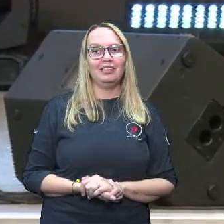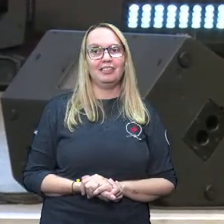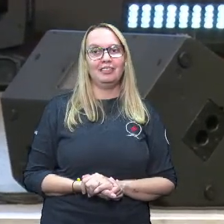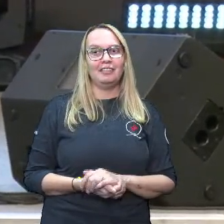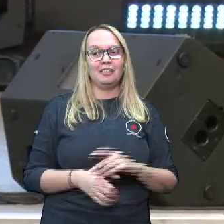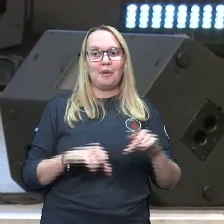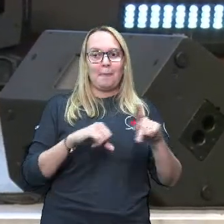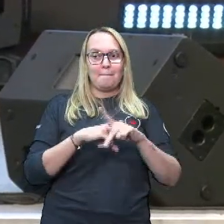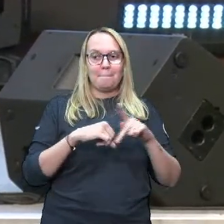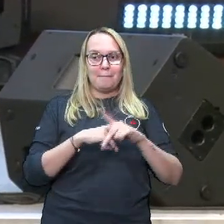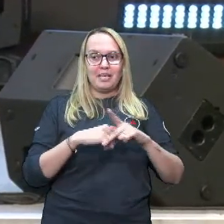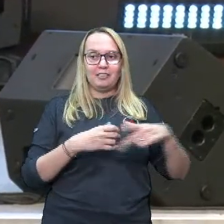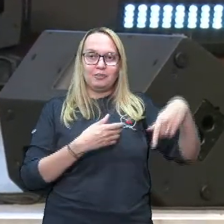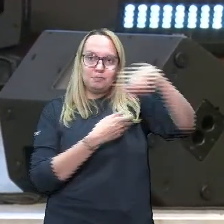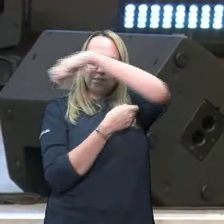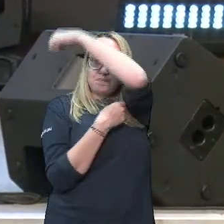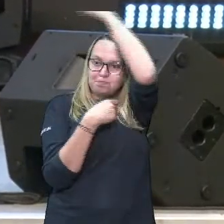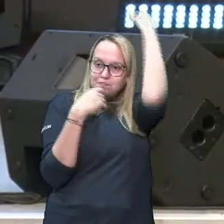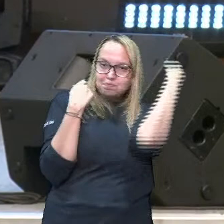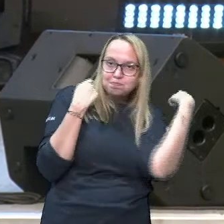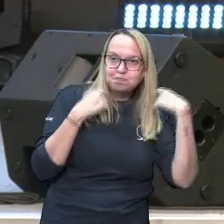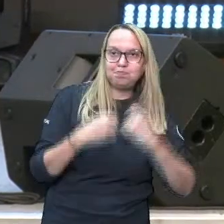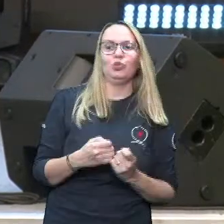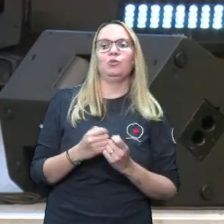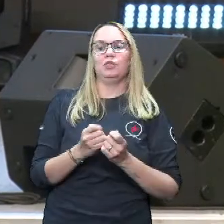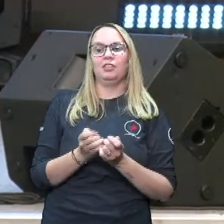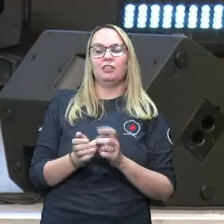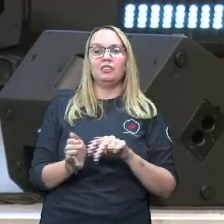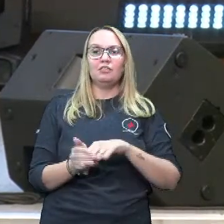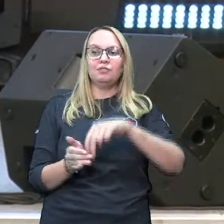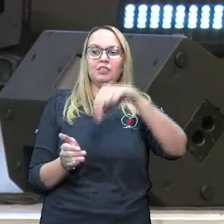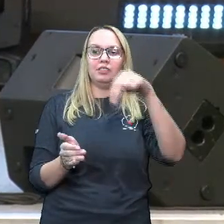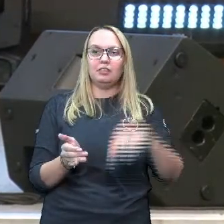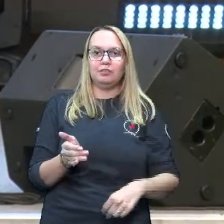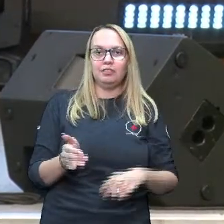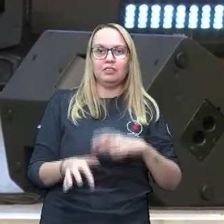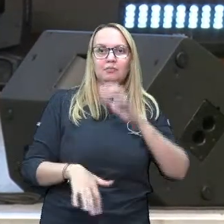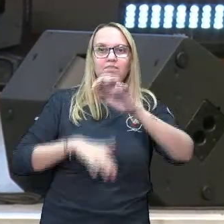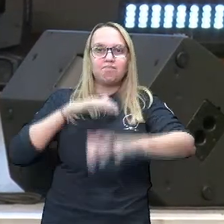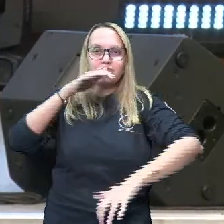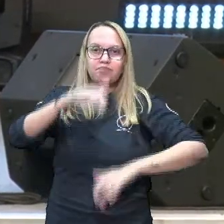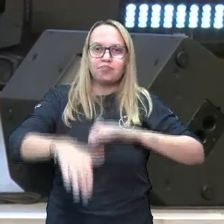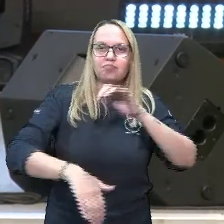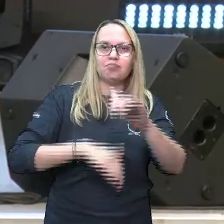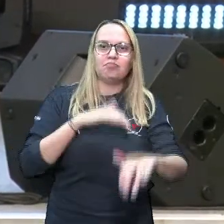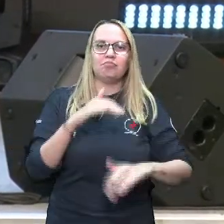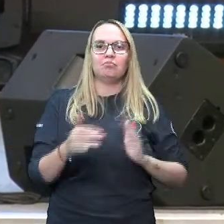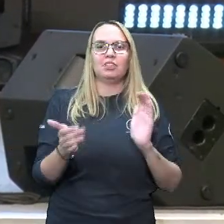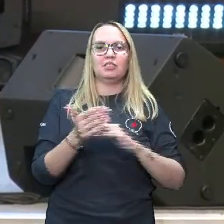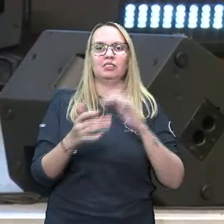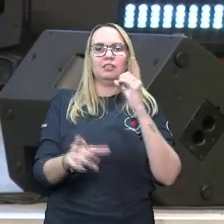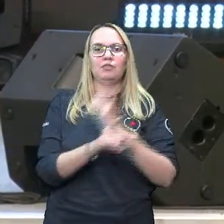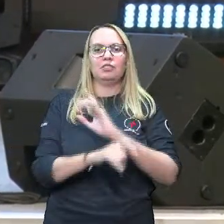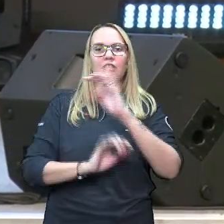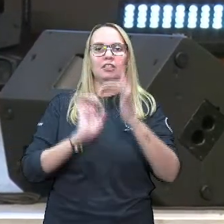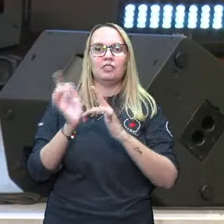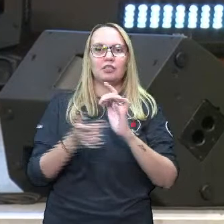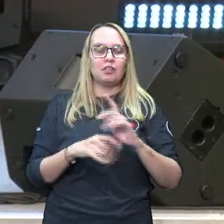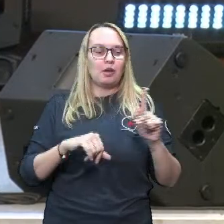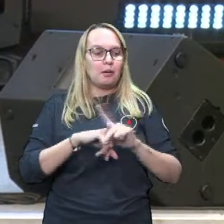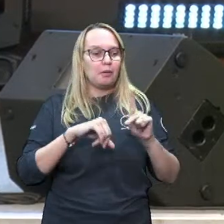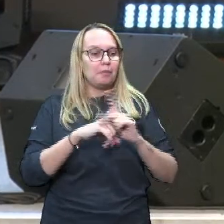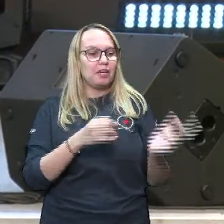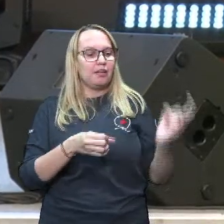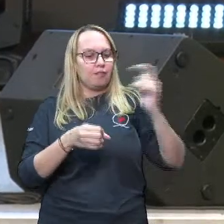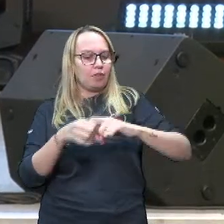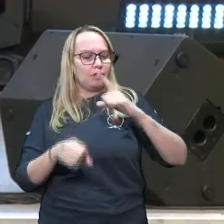túnica, pula do barco e vai nadando até Jesus. Eu fico pensando, alguém dizendo, Pedro, volta aqui, tem peixe na rede,